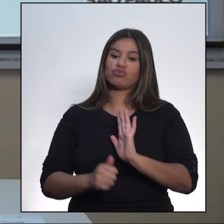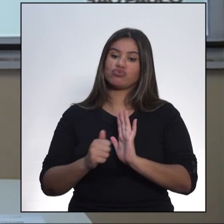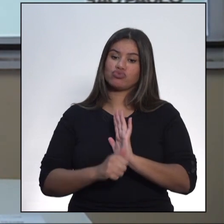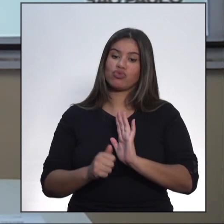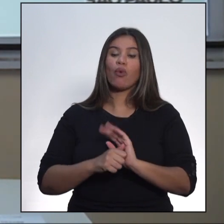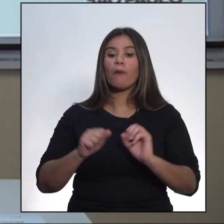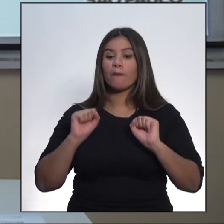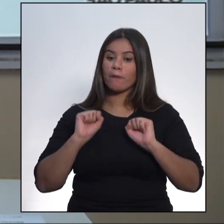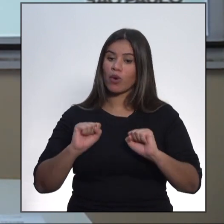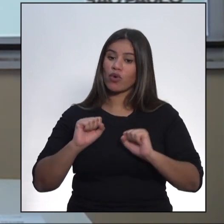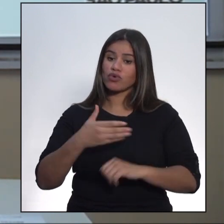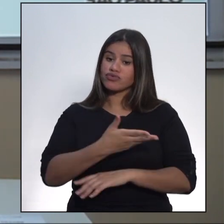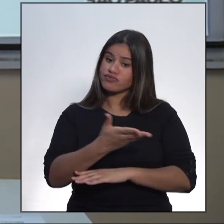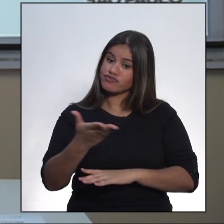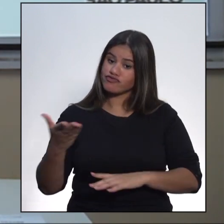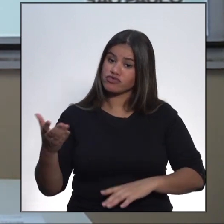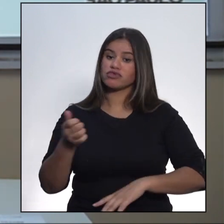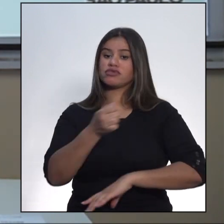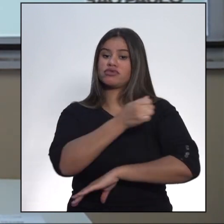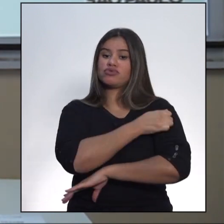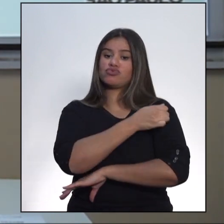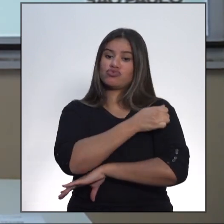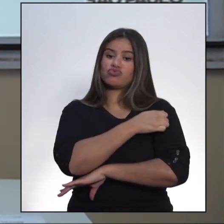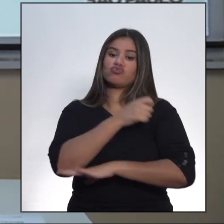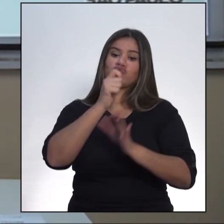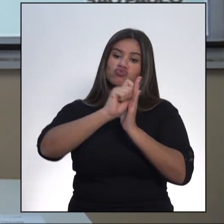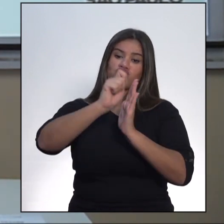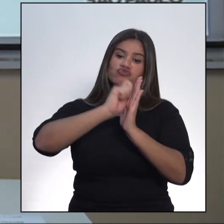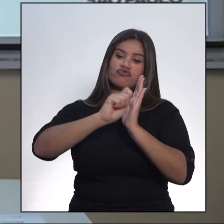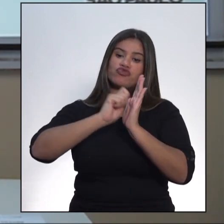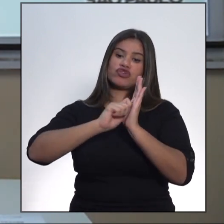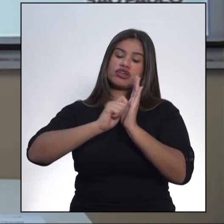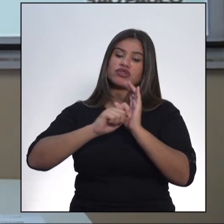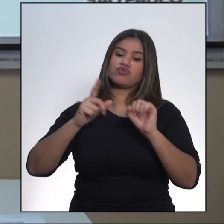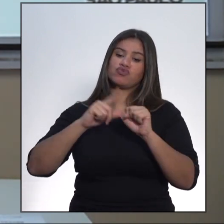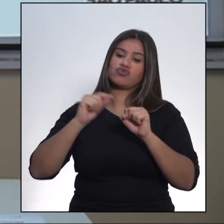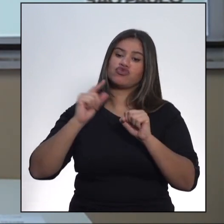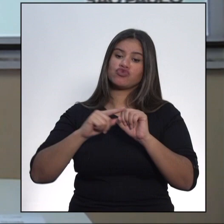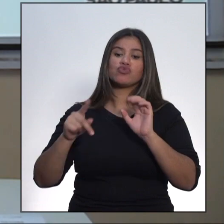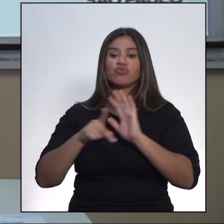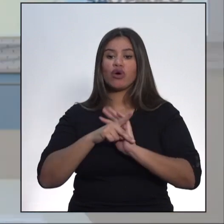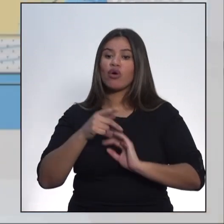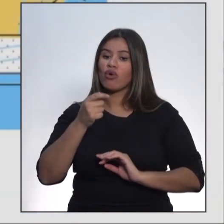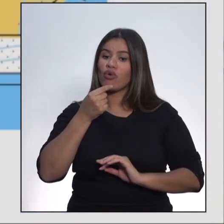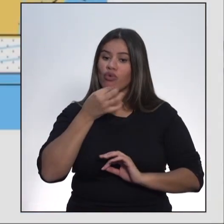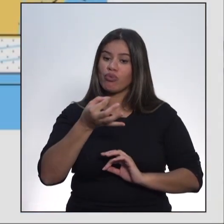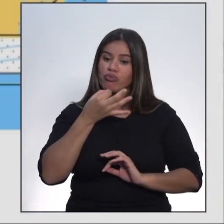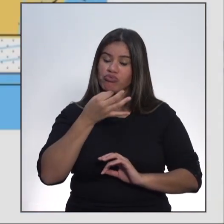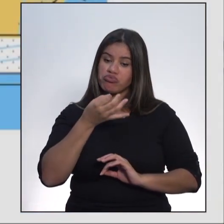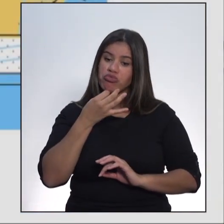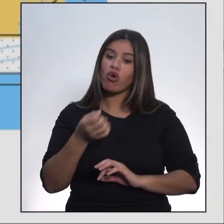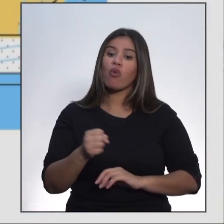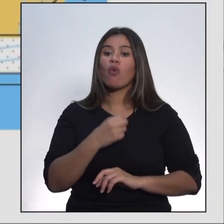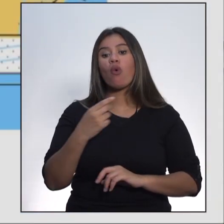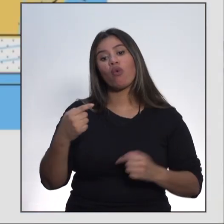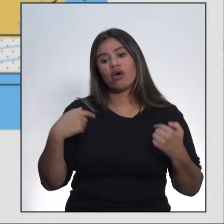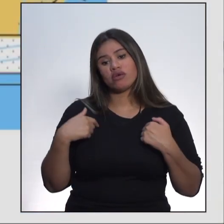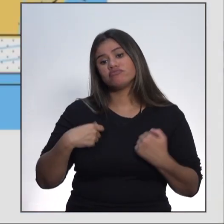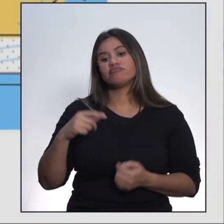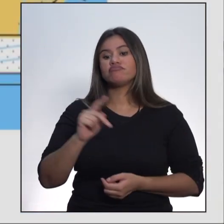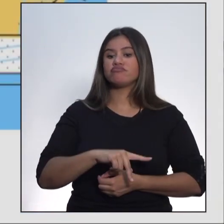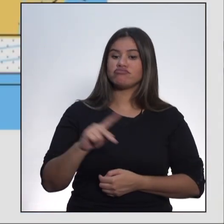alunos, produzindo um artigo de opinião. Pode ser eu como professora. Então, o artigo de